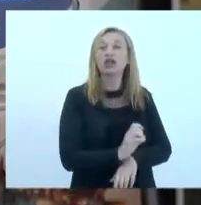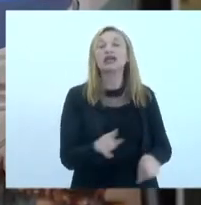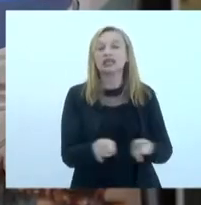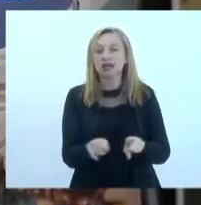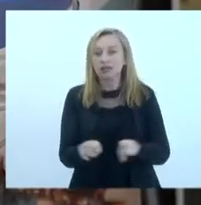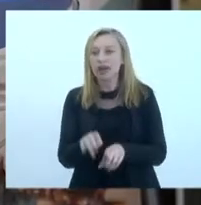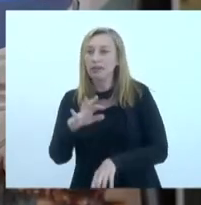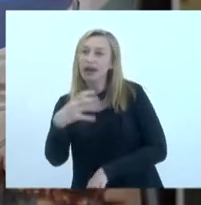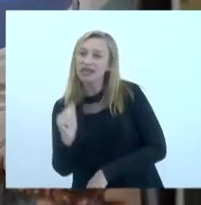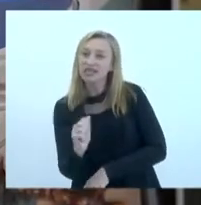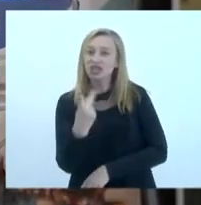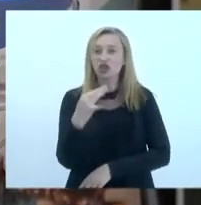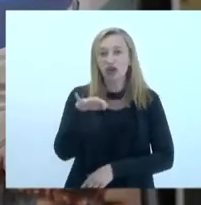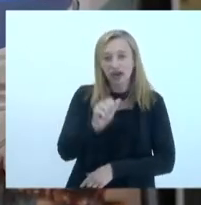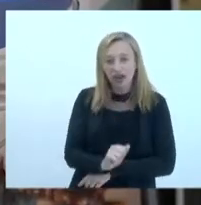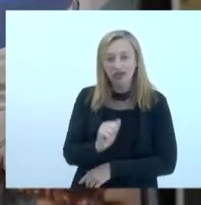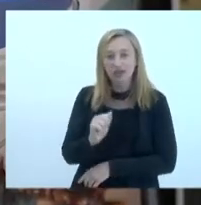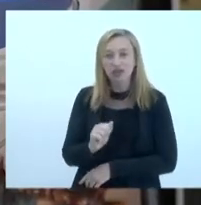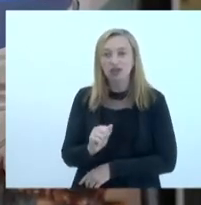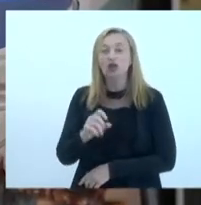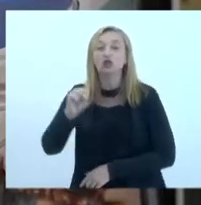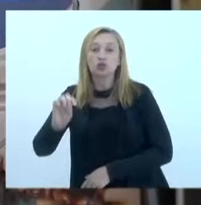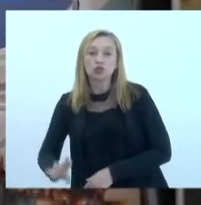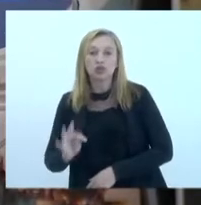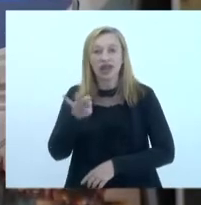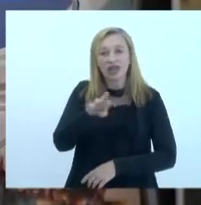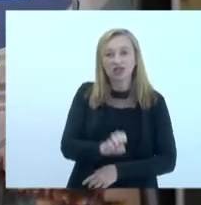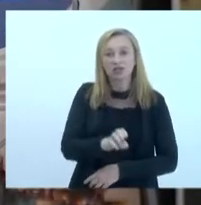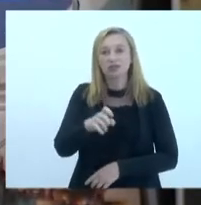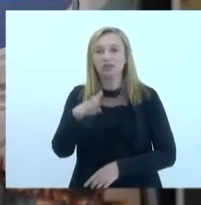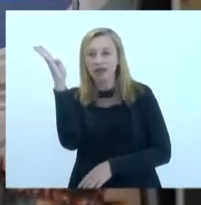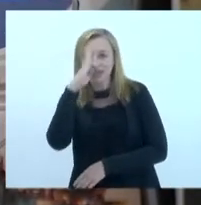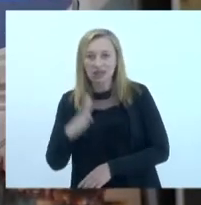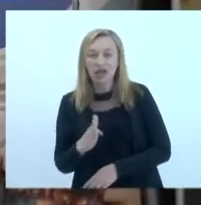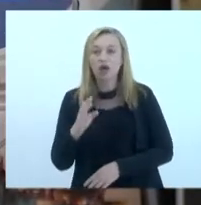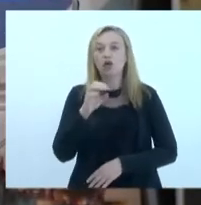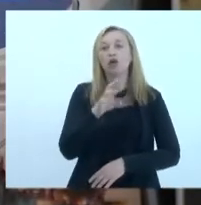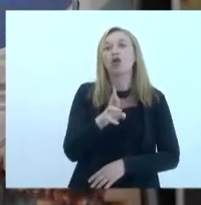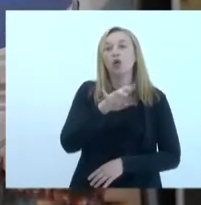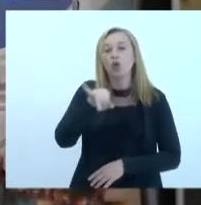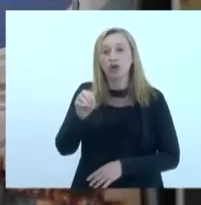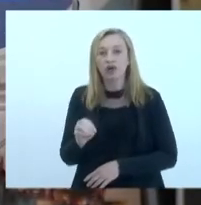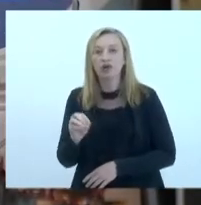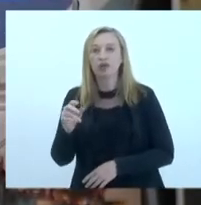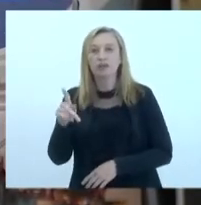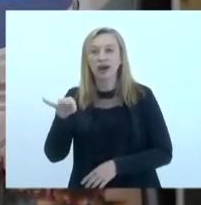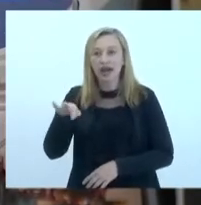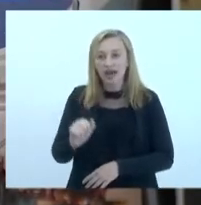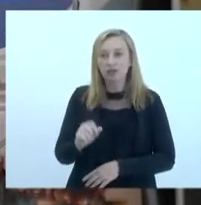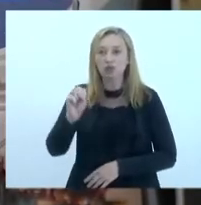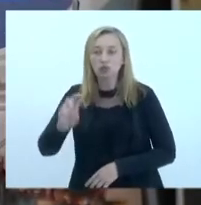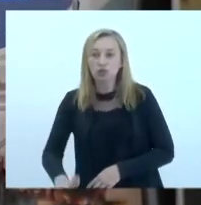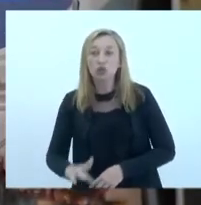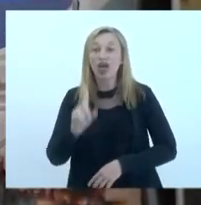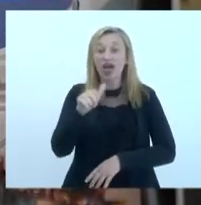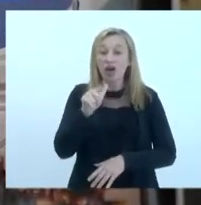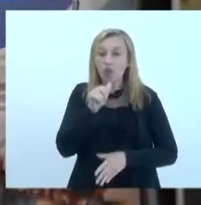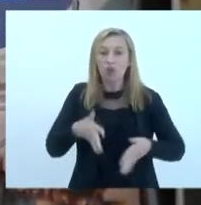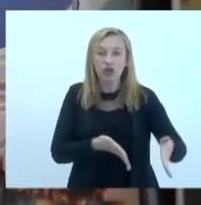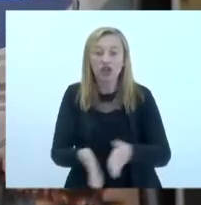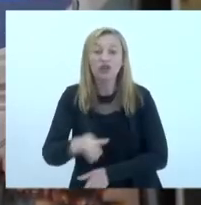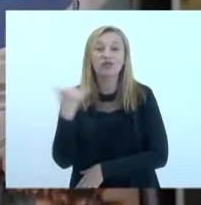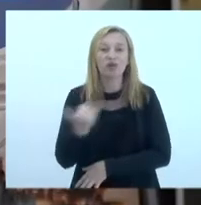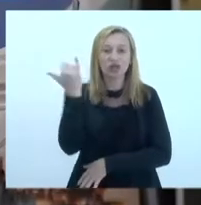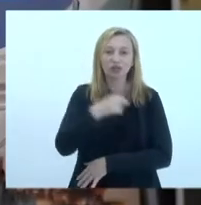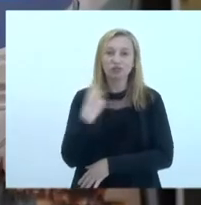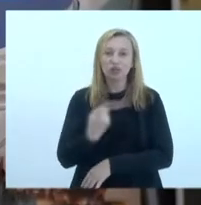maior bacia hidrográfica do Sudeste brasileiro. O Rio Paraíba do Sul passa pelo nosso território. Ele é um rio muito importante